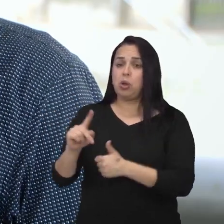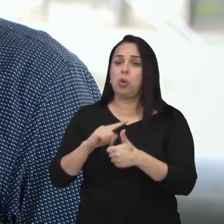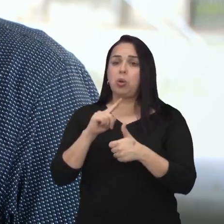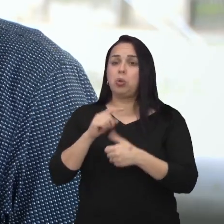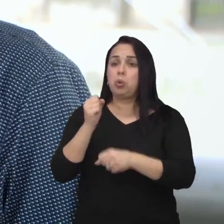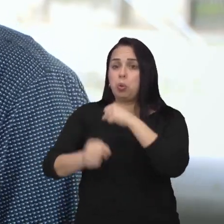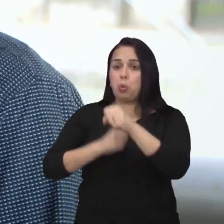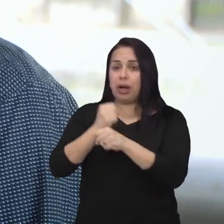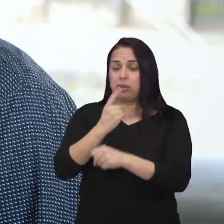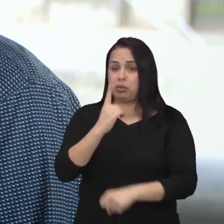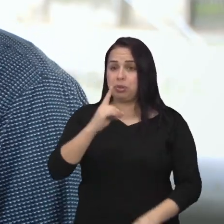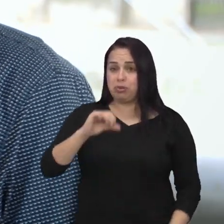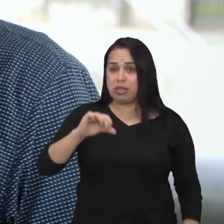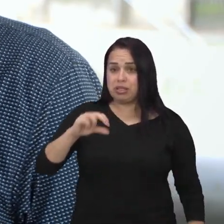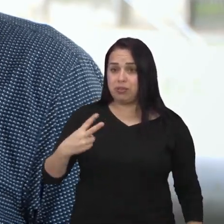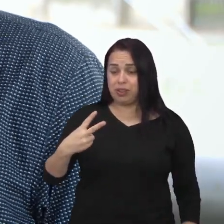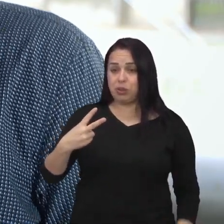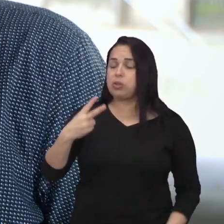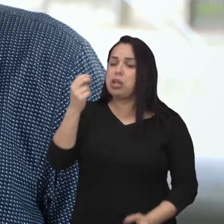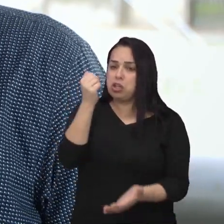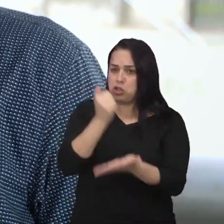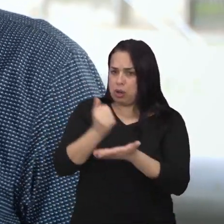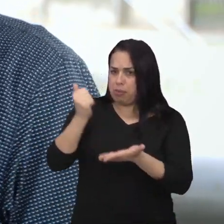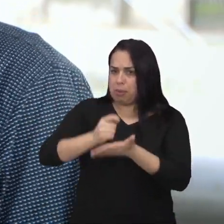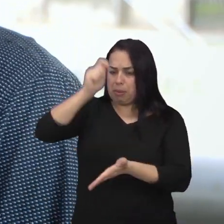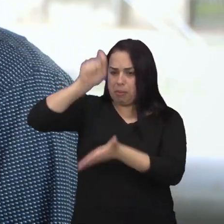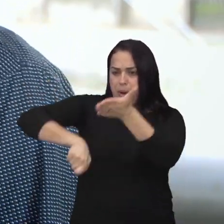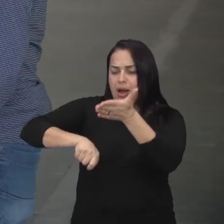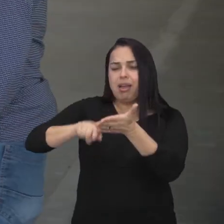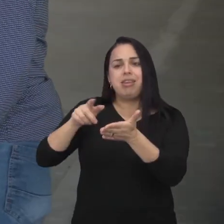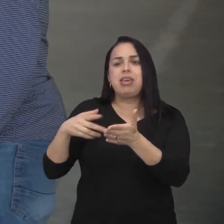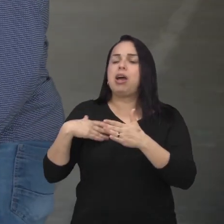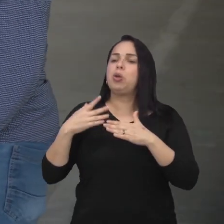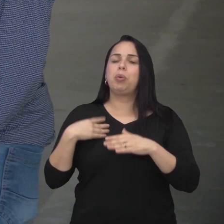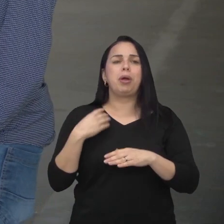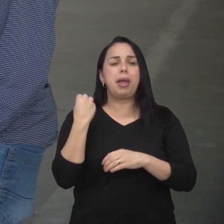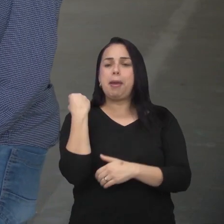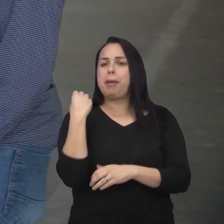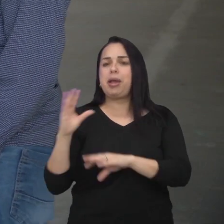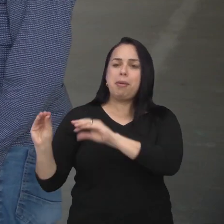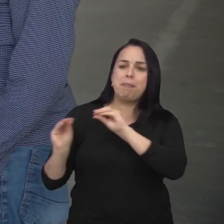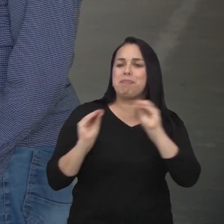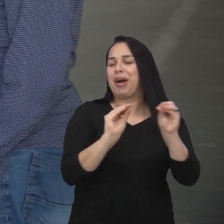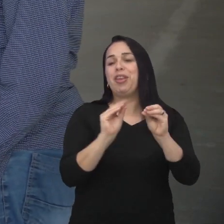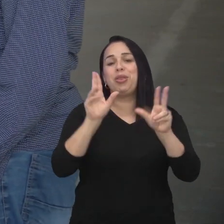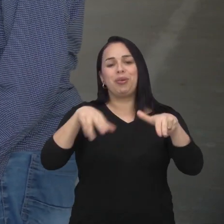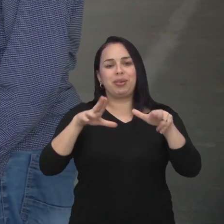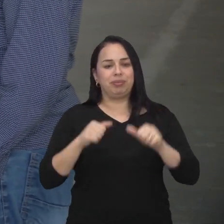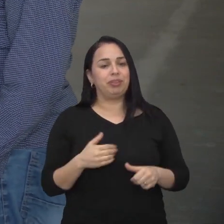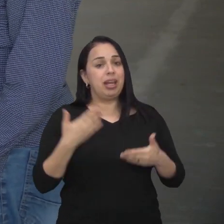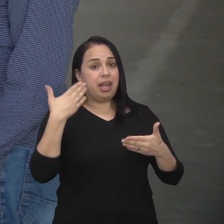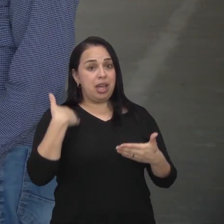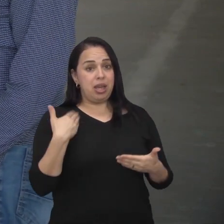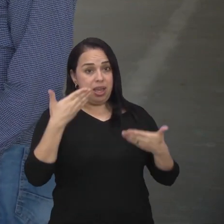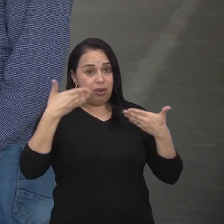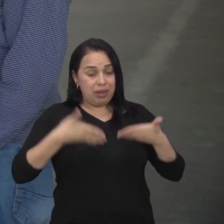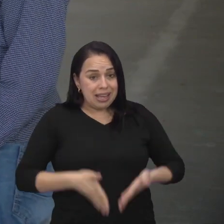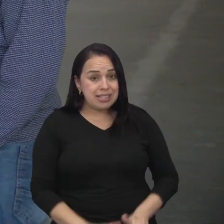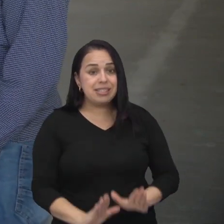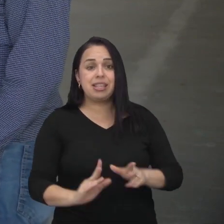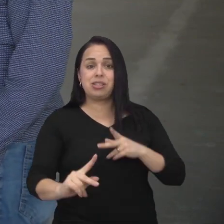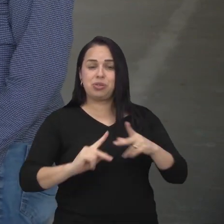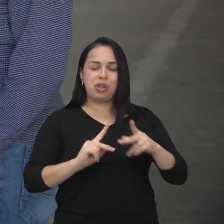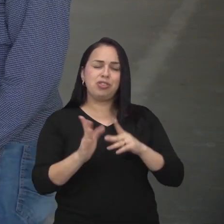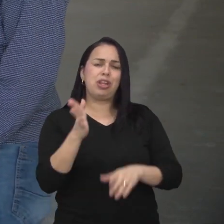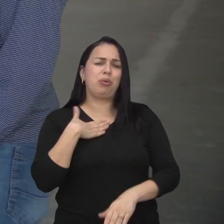Em 92 eu já fui contratado e nunca mais saí de São José. E aí, quando você chegou em São José, porque uma coisa, eu sou nascida em